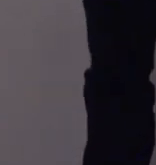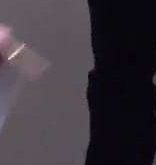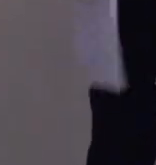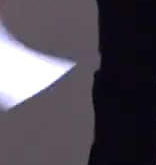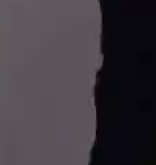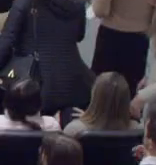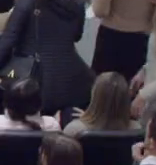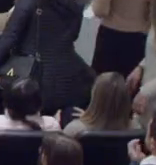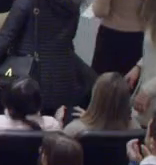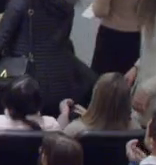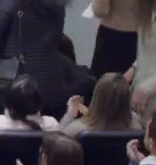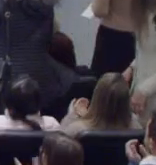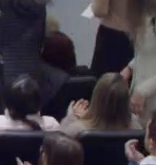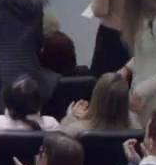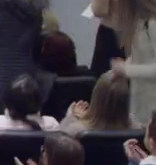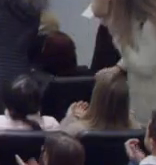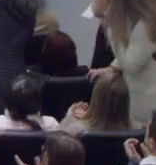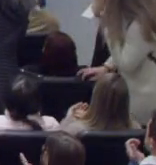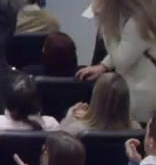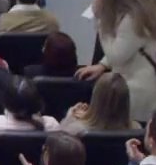Goulart.